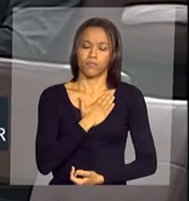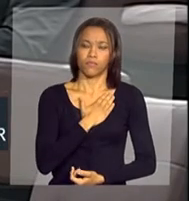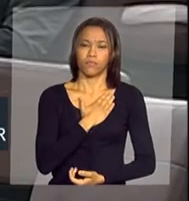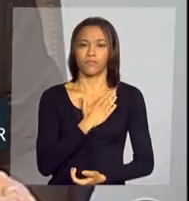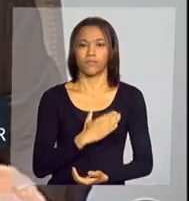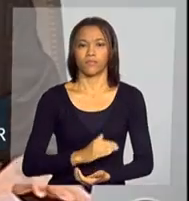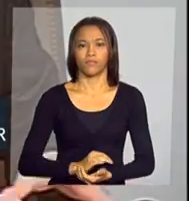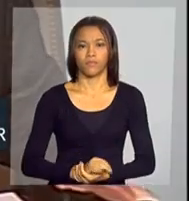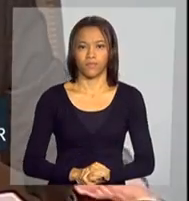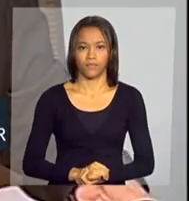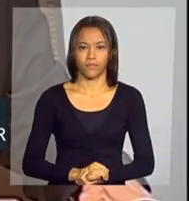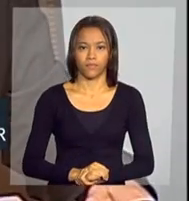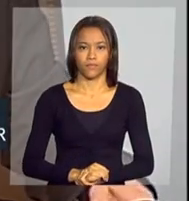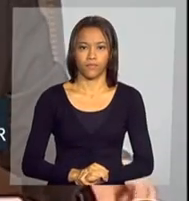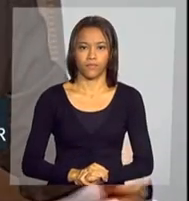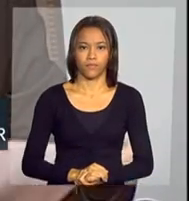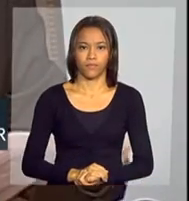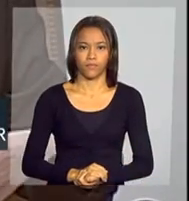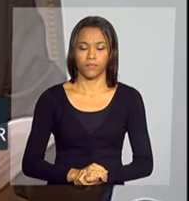de